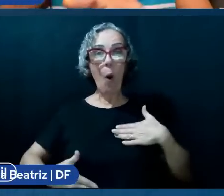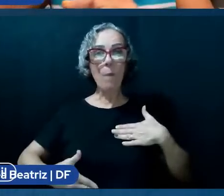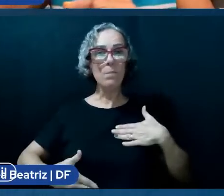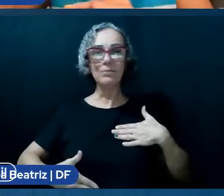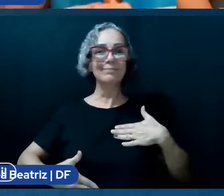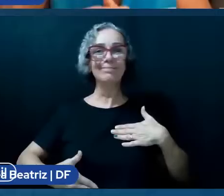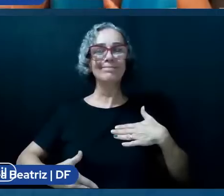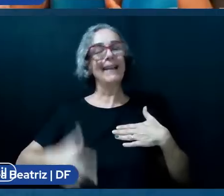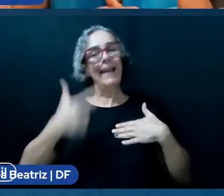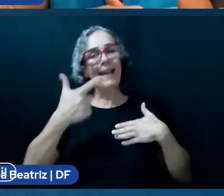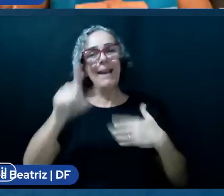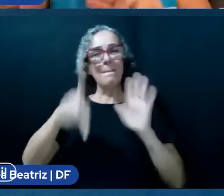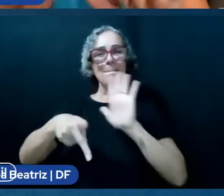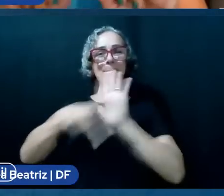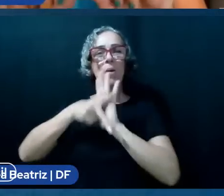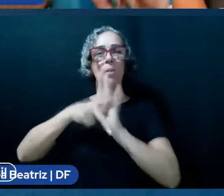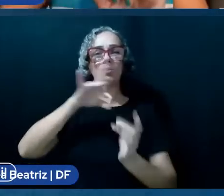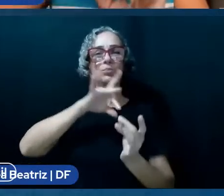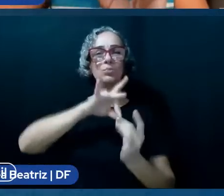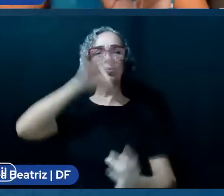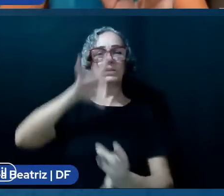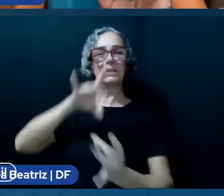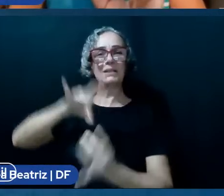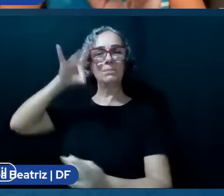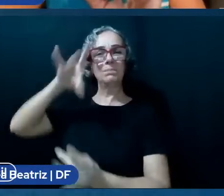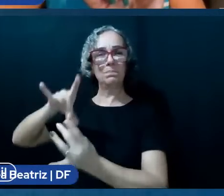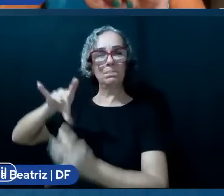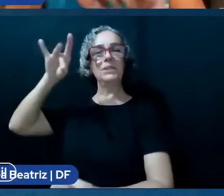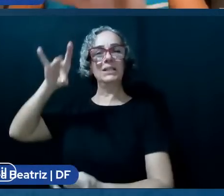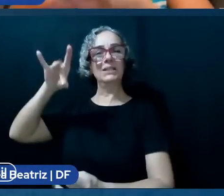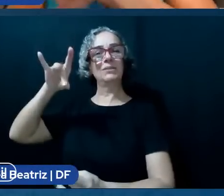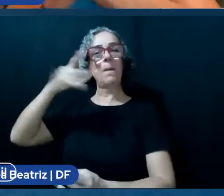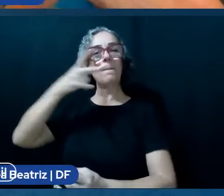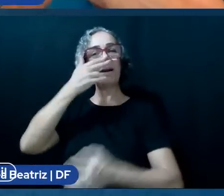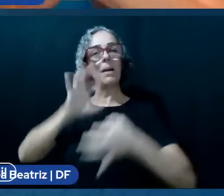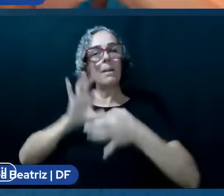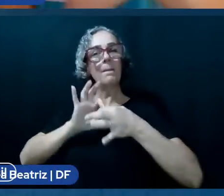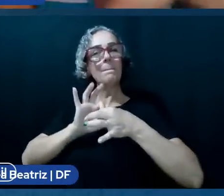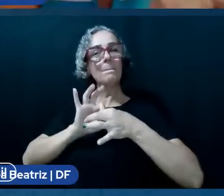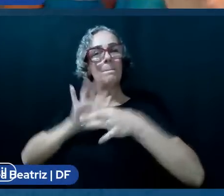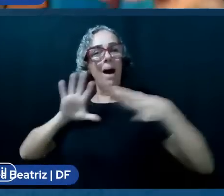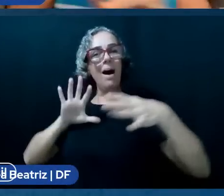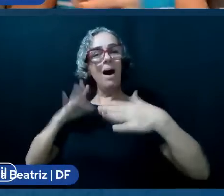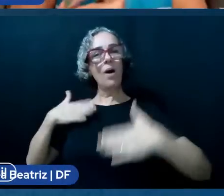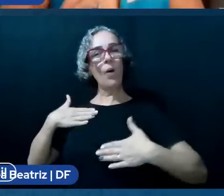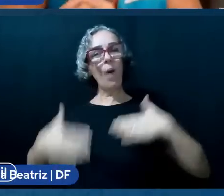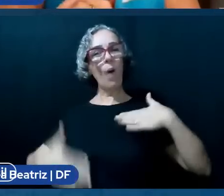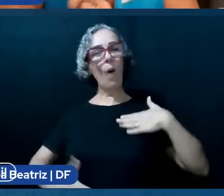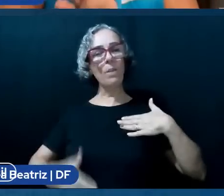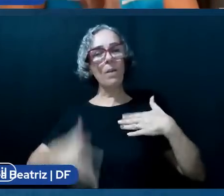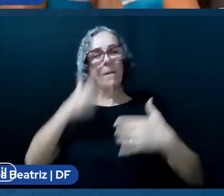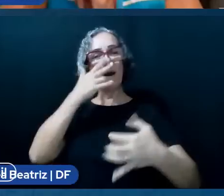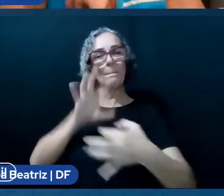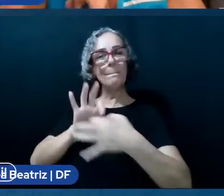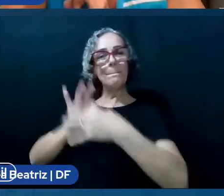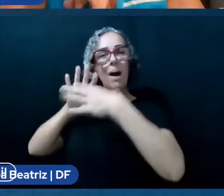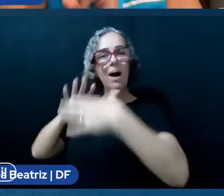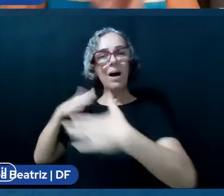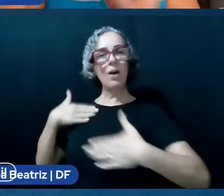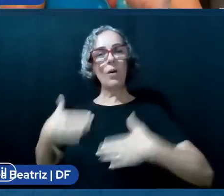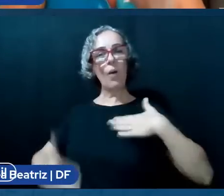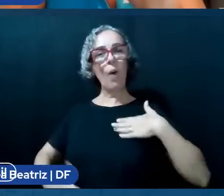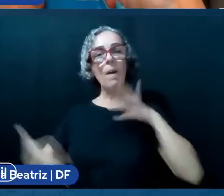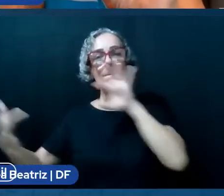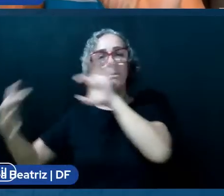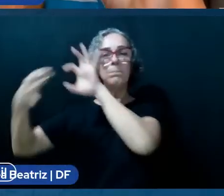também podem, nesse estado de emancipação, sintonizar com aqueles espíritos que se aproveitam da